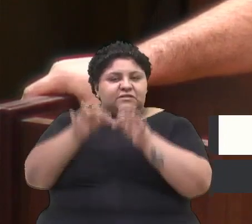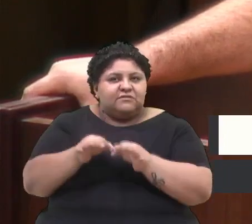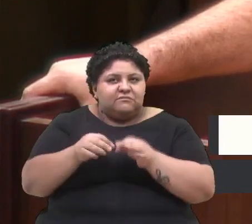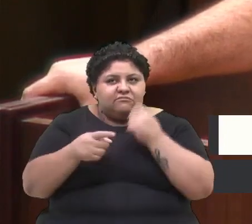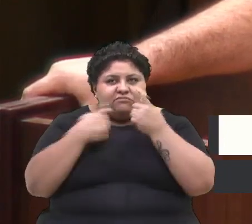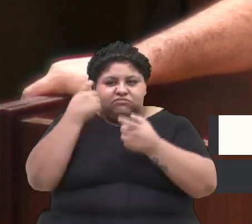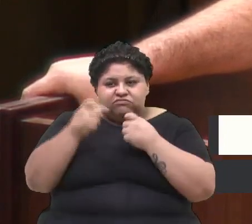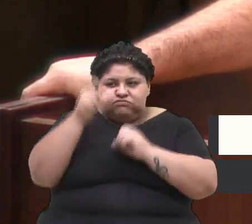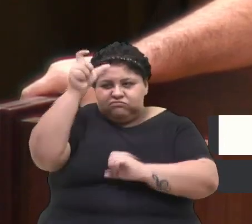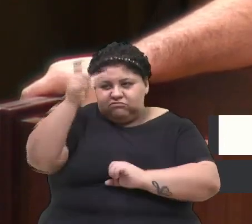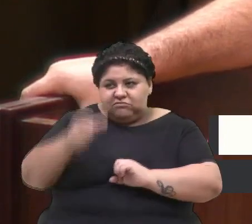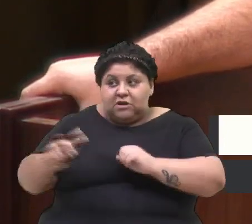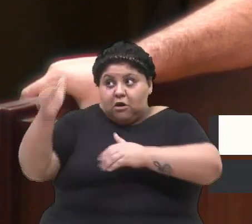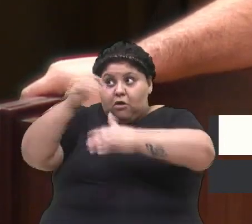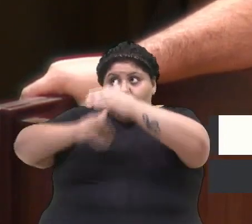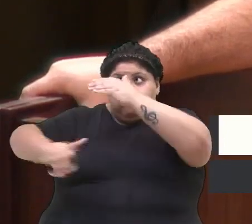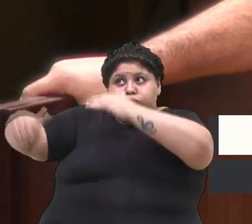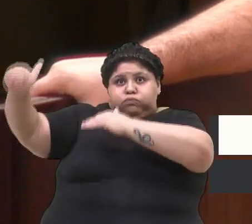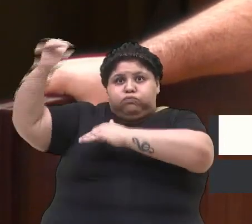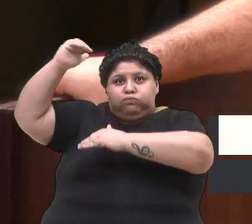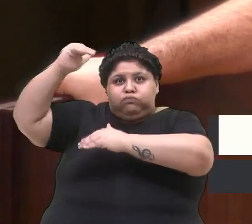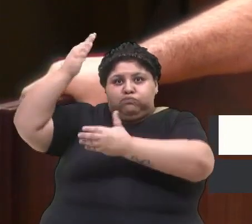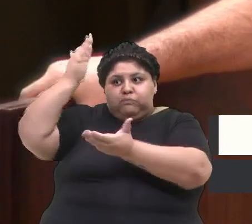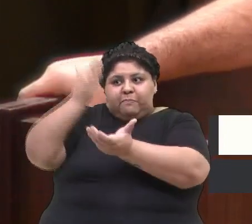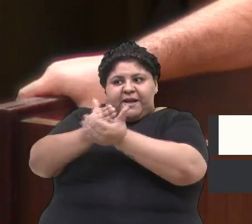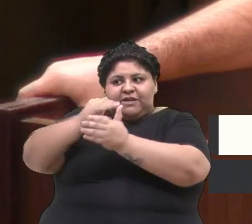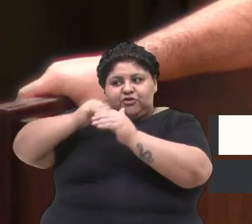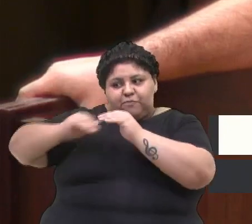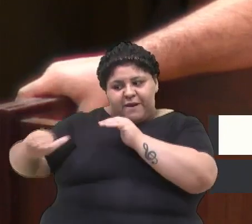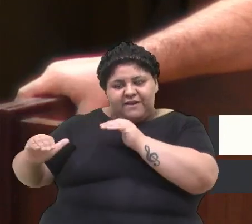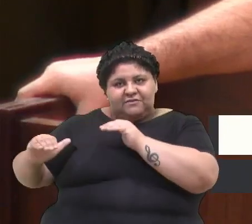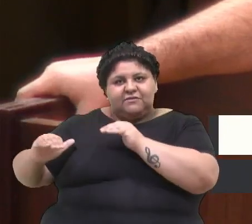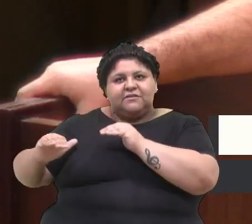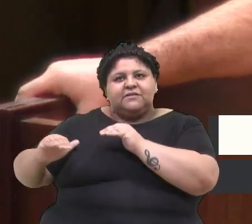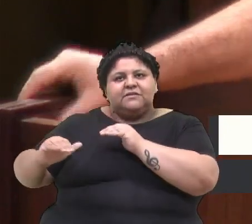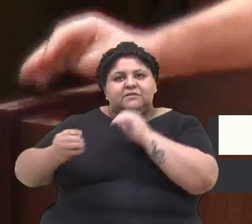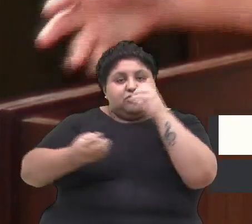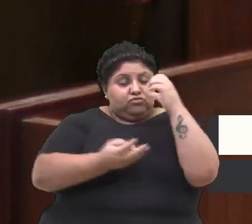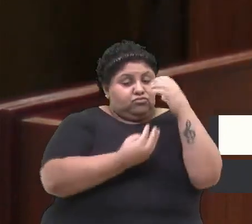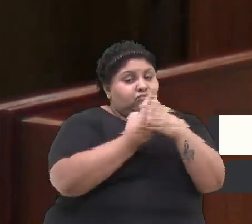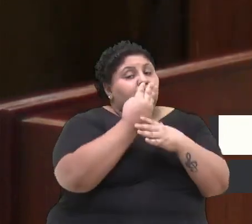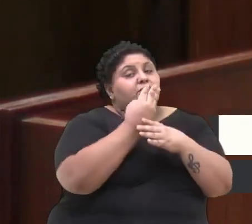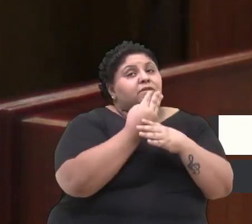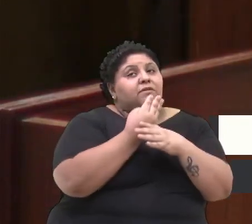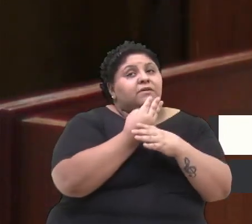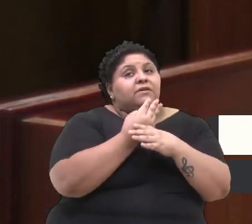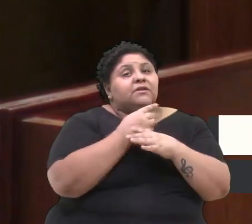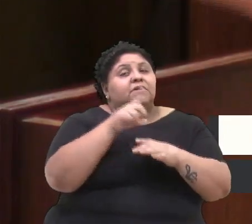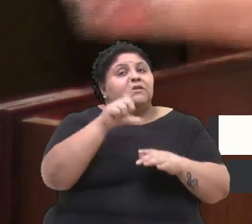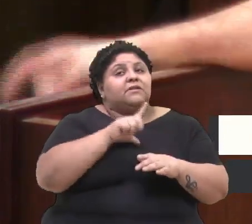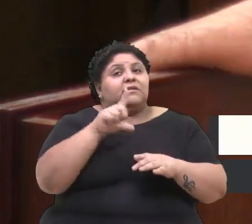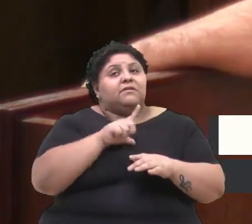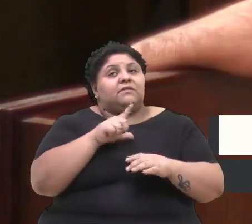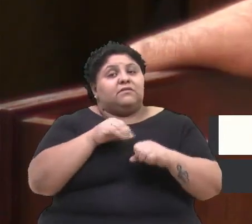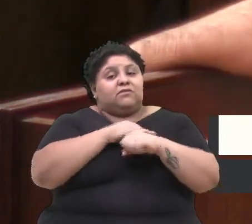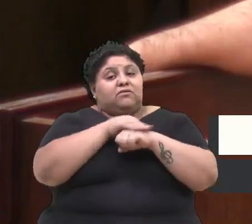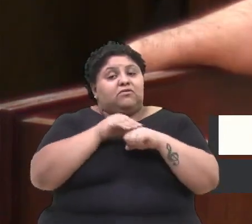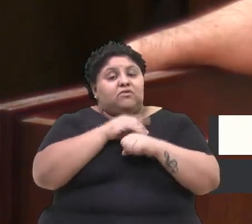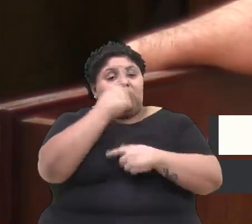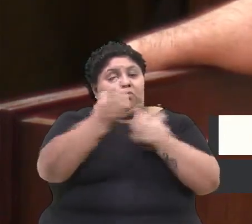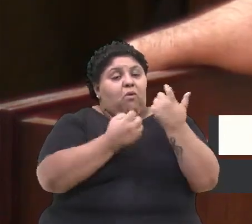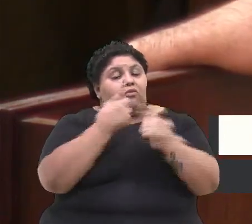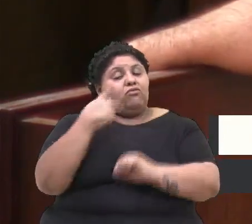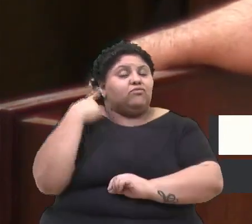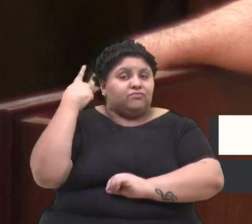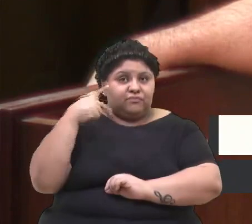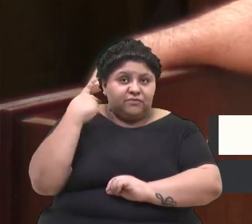alto escalão, do médio e do baixo, tanto da Fundação Universidade de Caxias do Sul, que tem trazido e conversado com alguns vereadores,